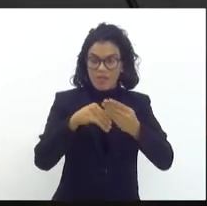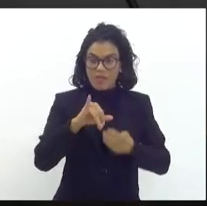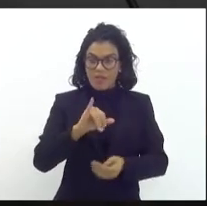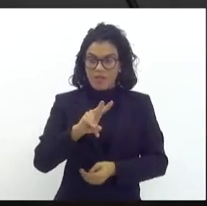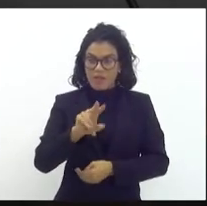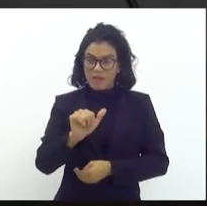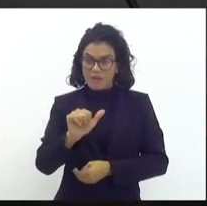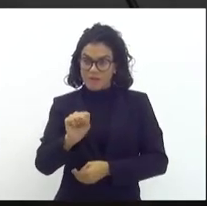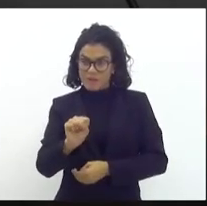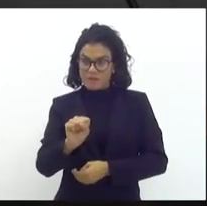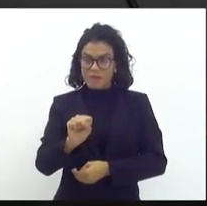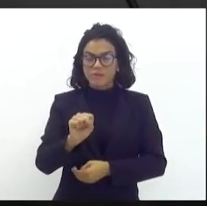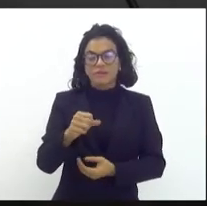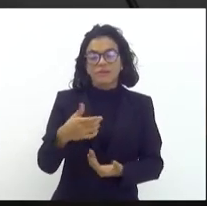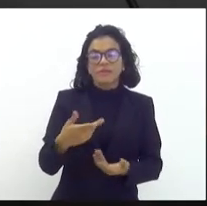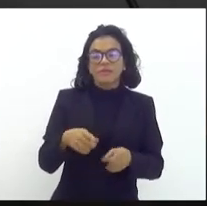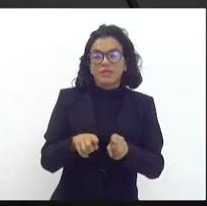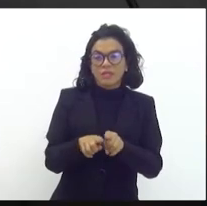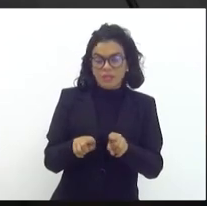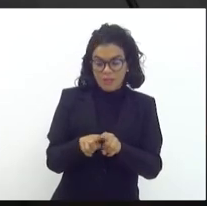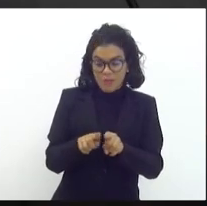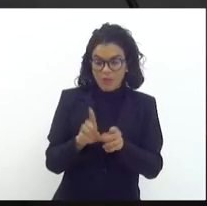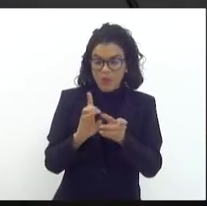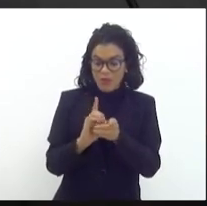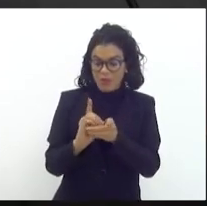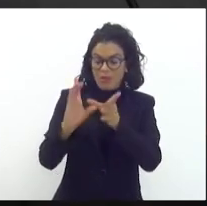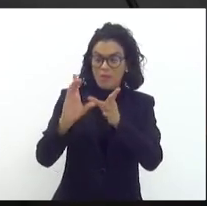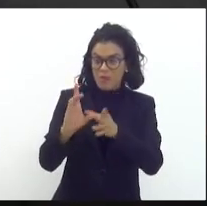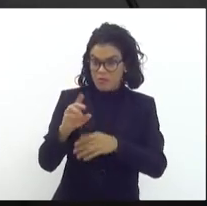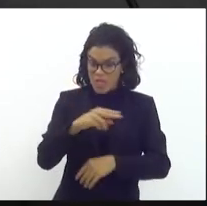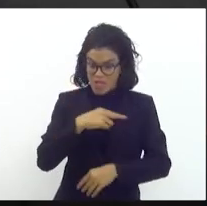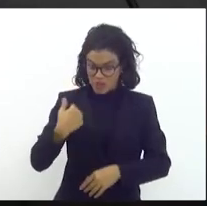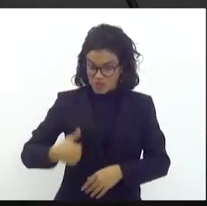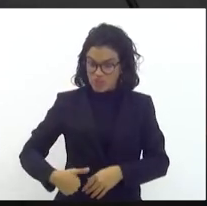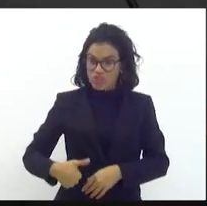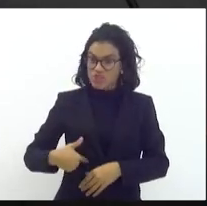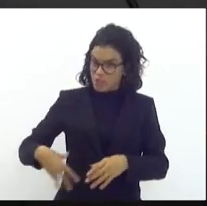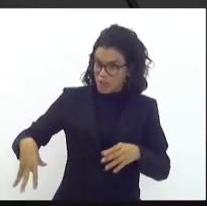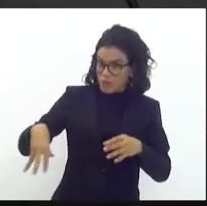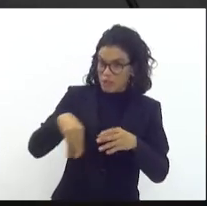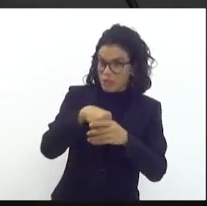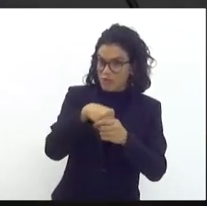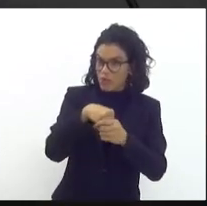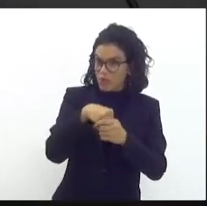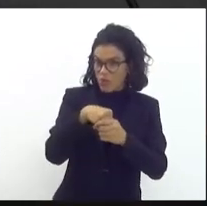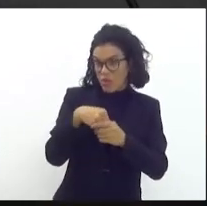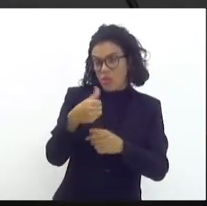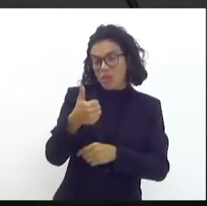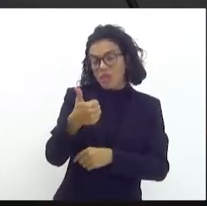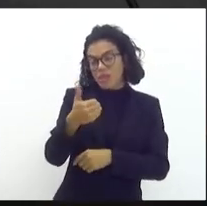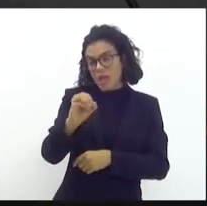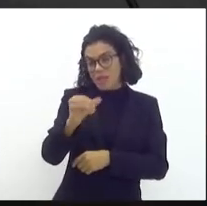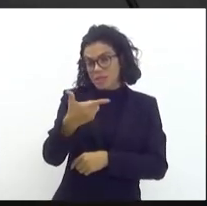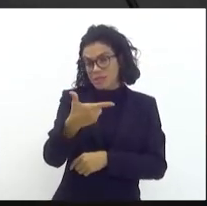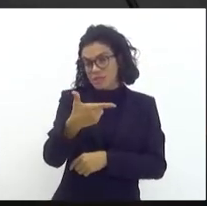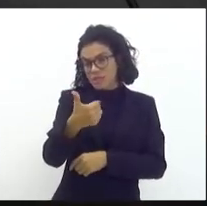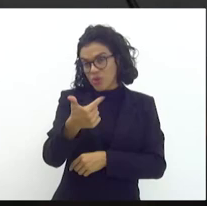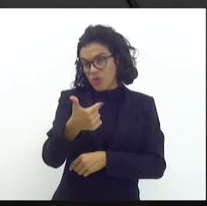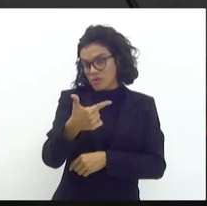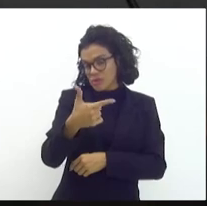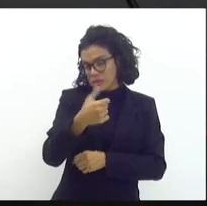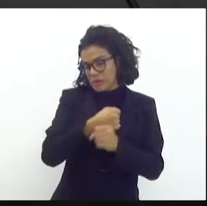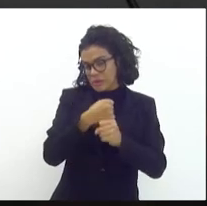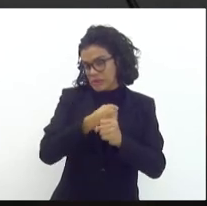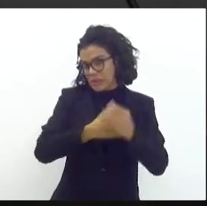ivas em outros países né E numa democracia muito mais difícil a China implantou isso há 10 12 anos atrás mas é um regime completamente diferente agora